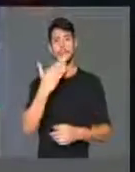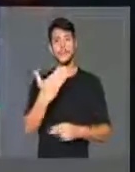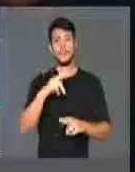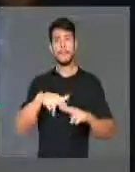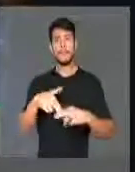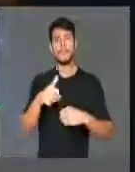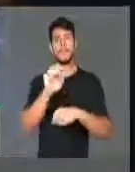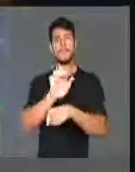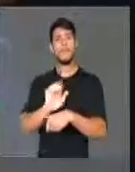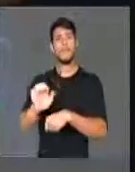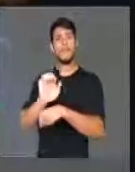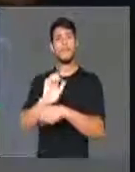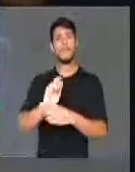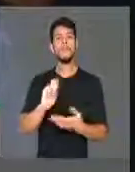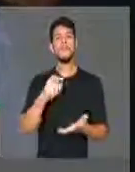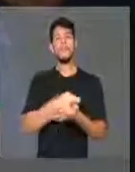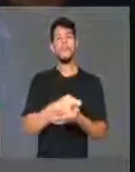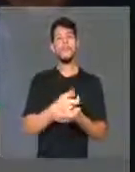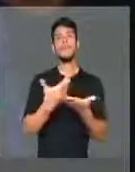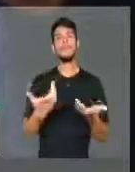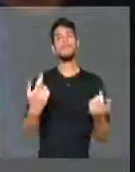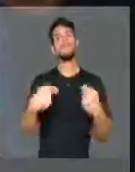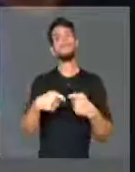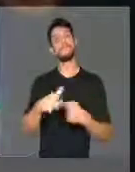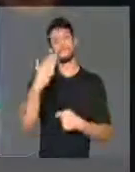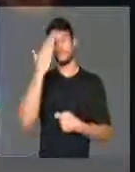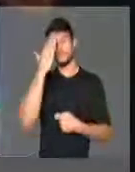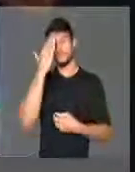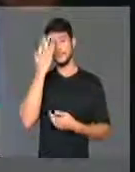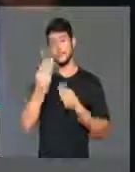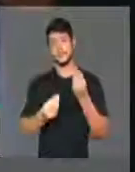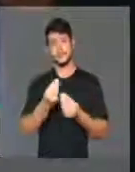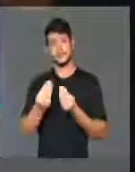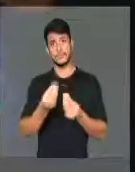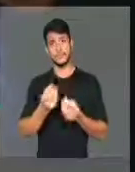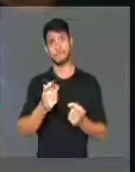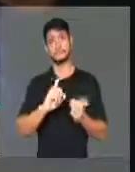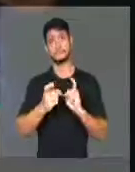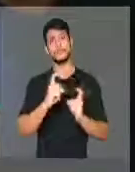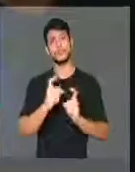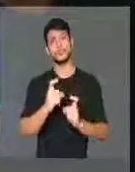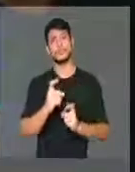Estado é quem custodia o preso. Então o Estado tem que ser ouvido através da administração penitenciária.